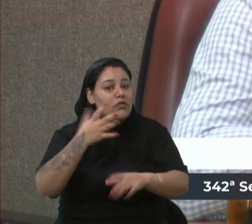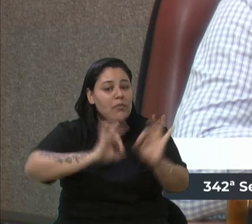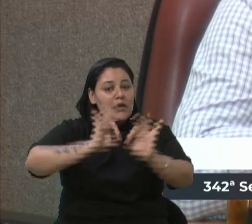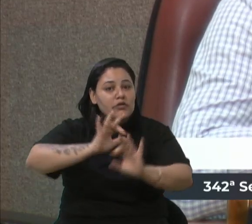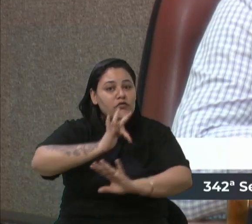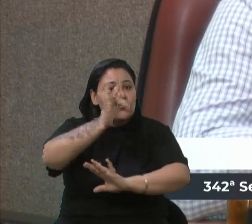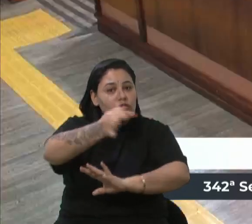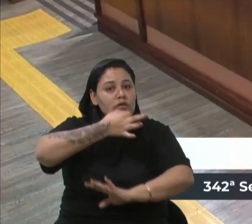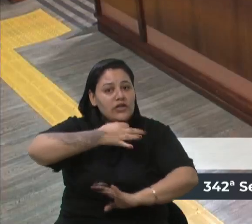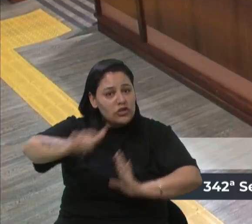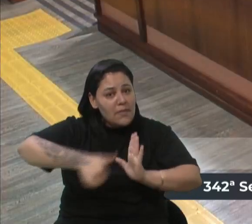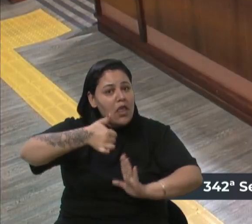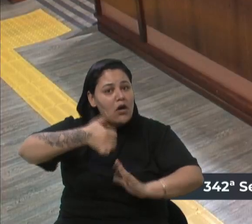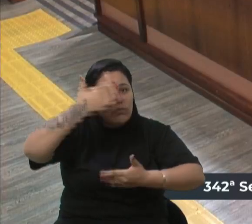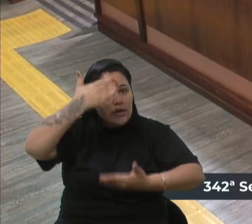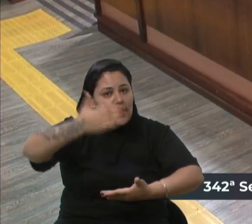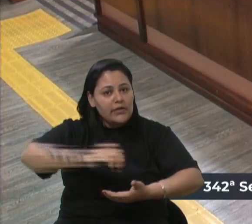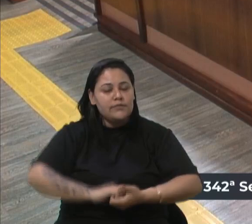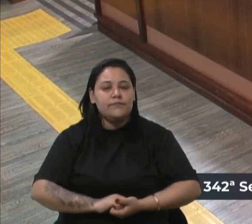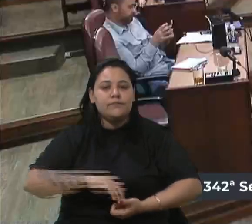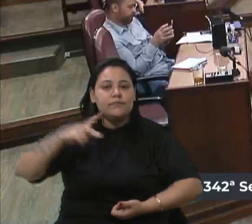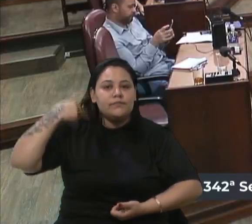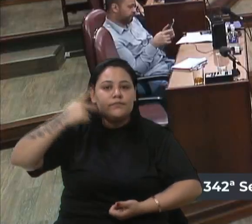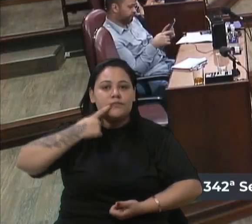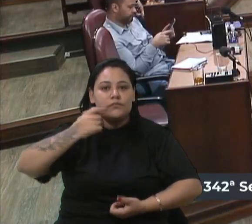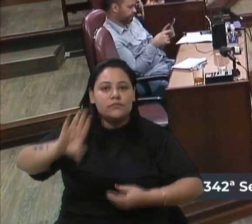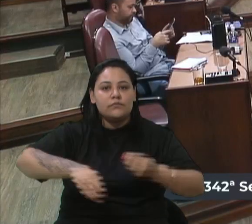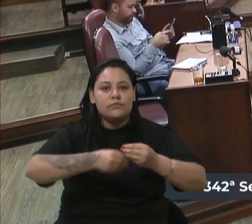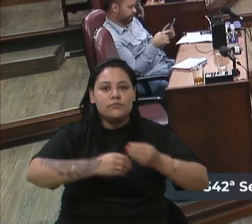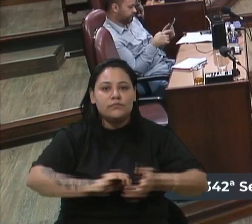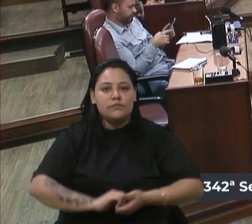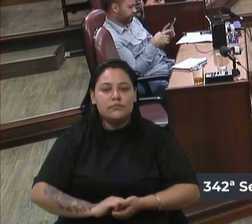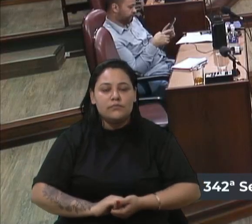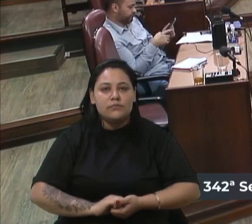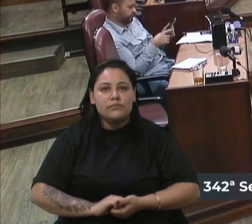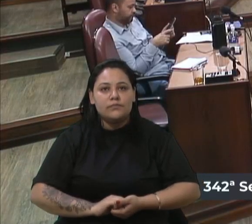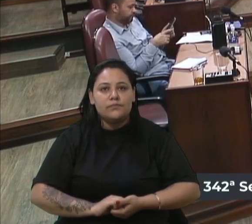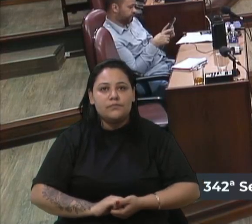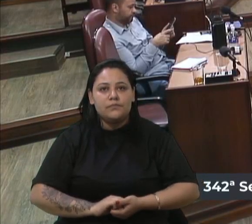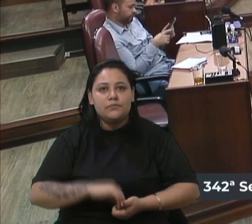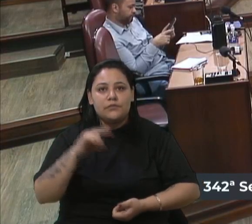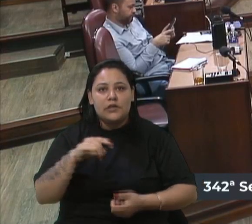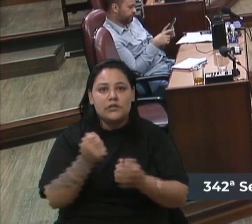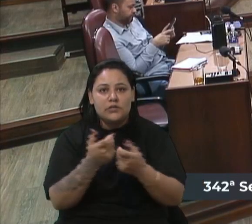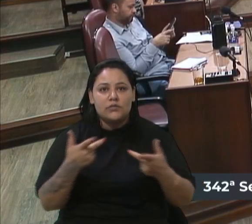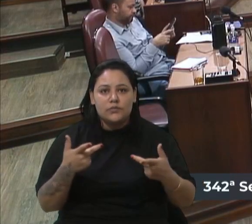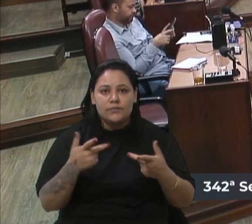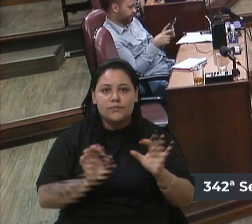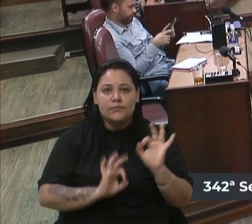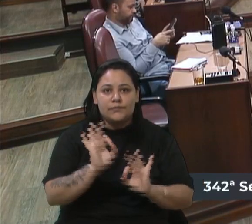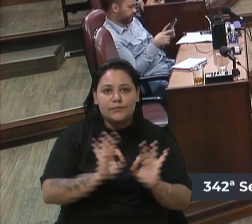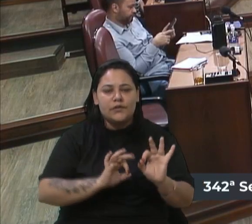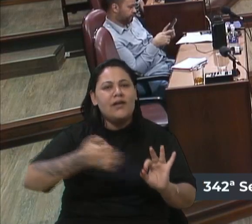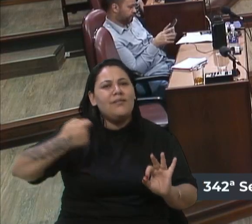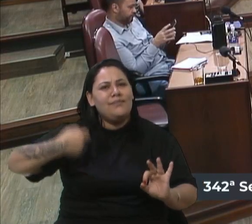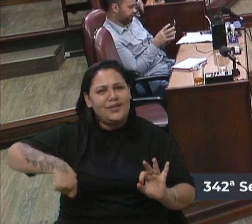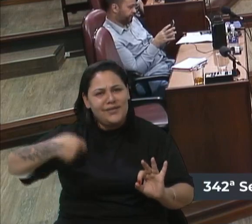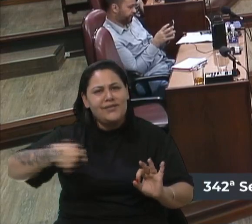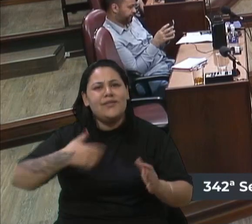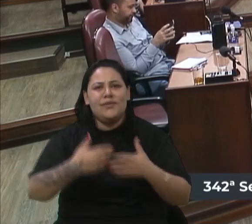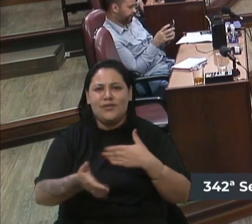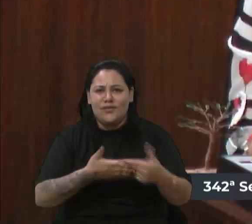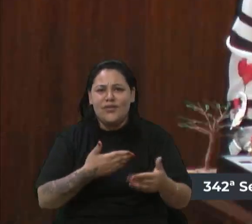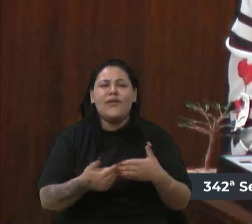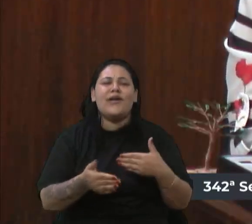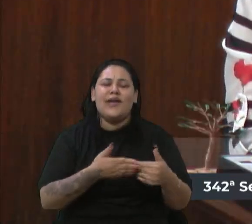Muito obrigado. Vereadora Rose, sua parte. Que essa questão aí do planejamento é essencial para qualquer cidade, ainda mais